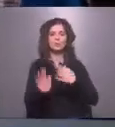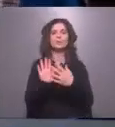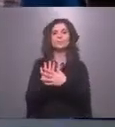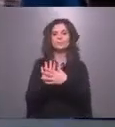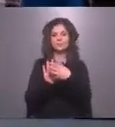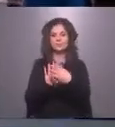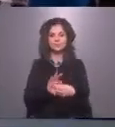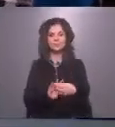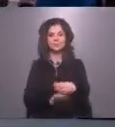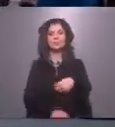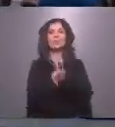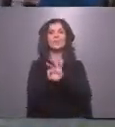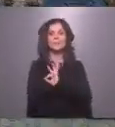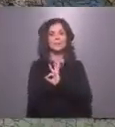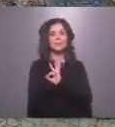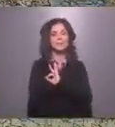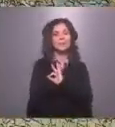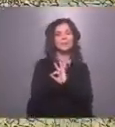eleison,